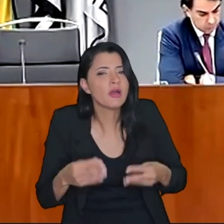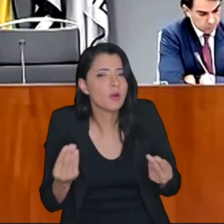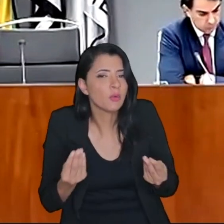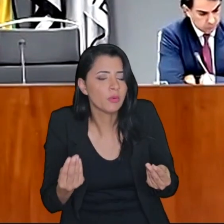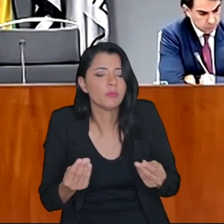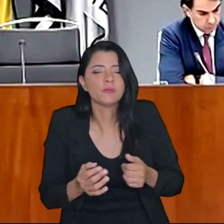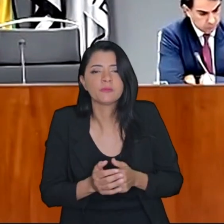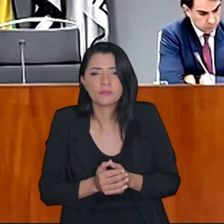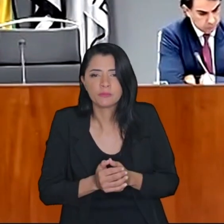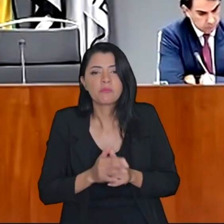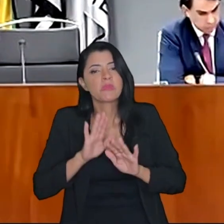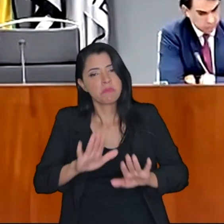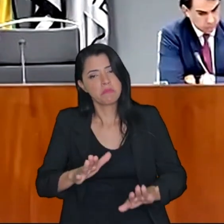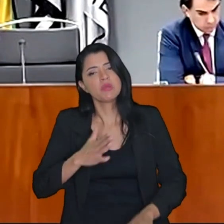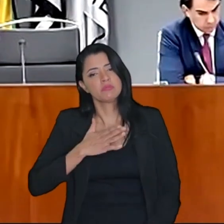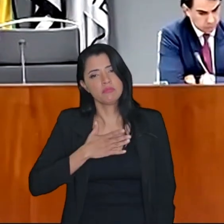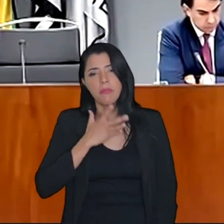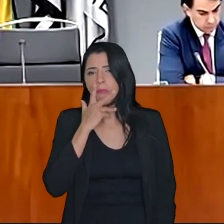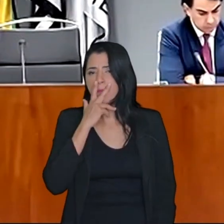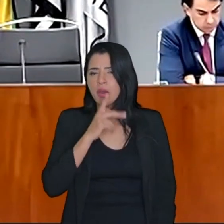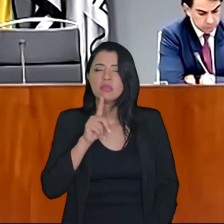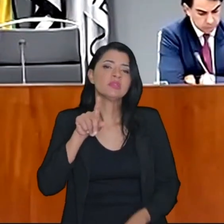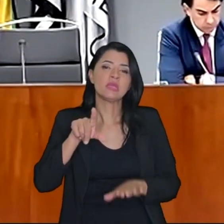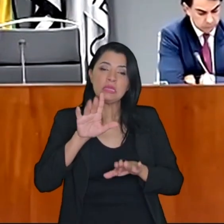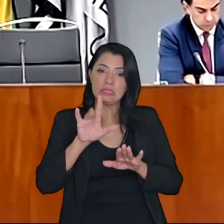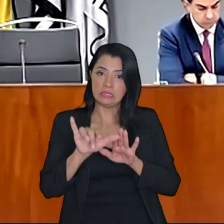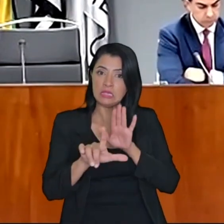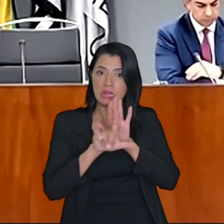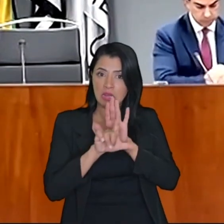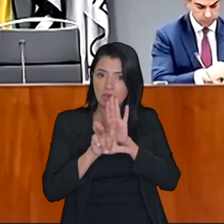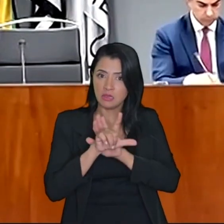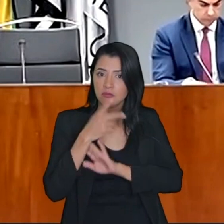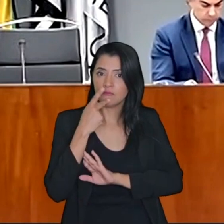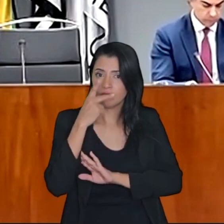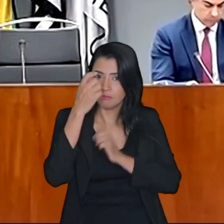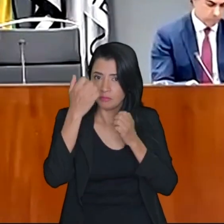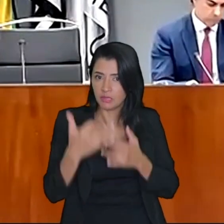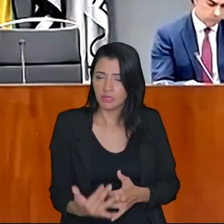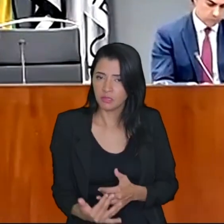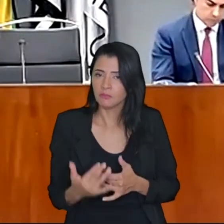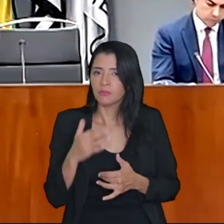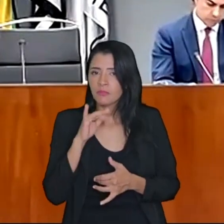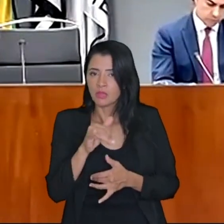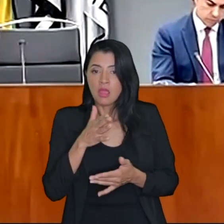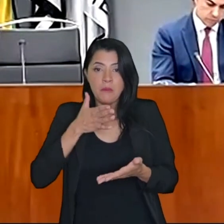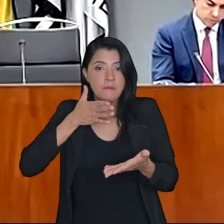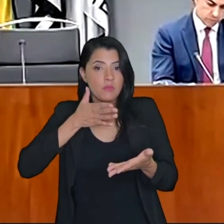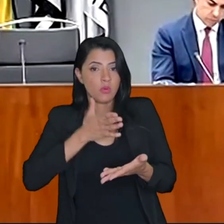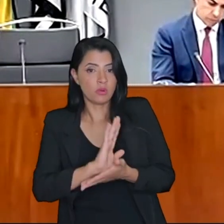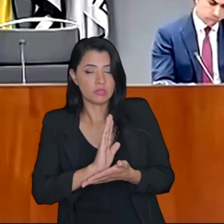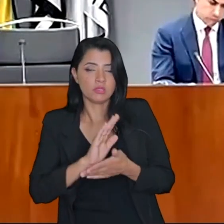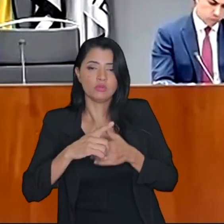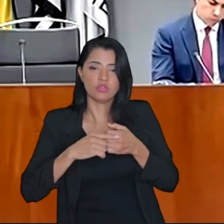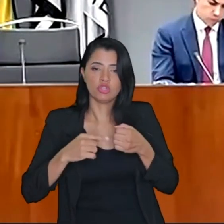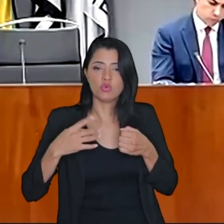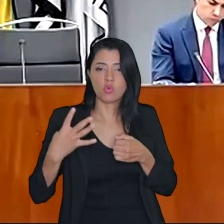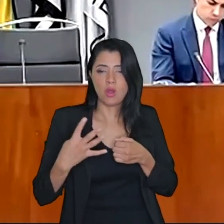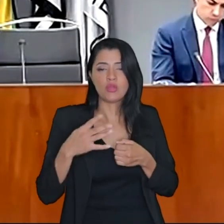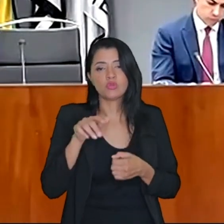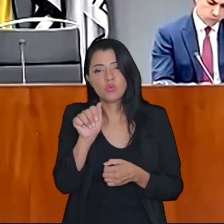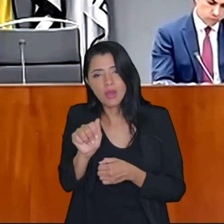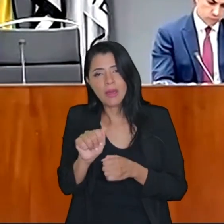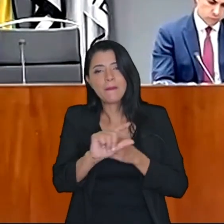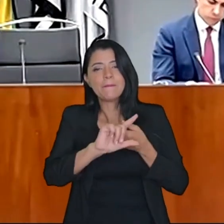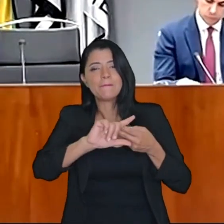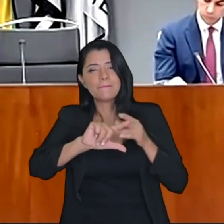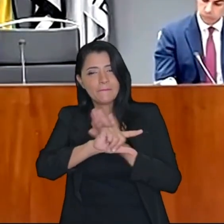instrução. Mas a mim me parece que quando a lei fala da homologação no artigo 4º,